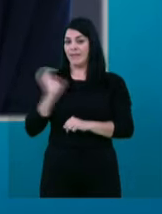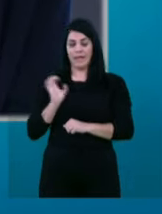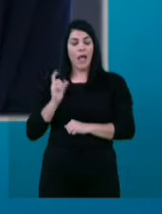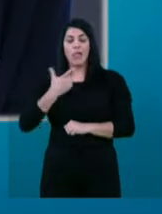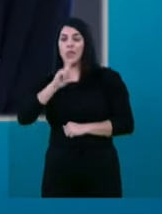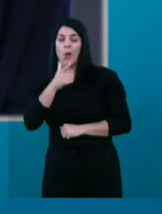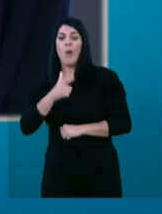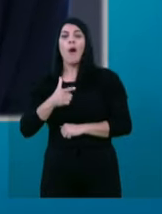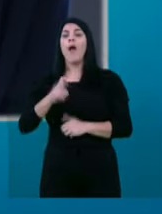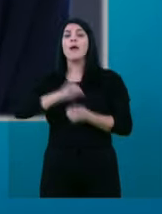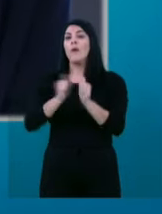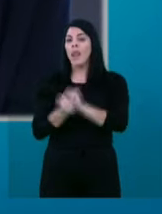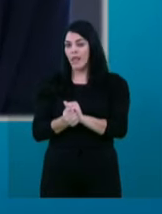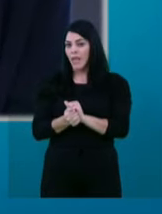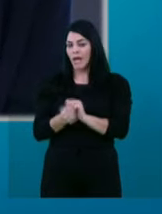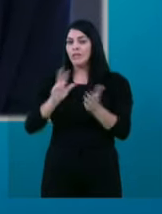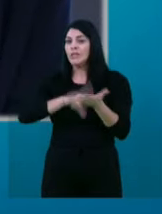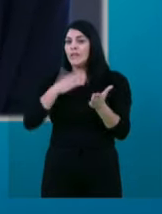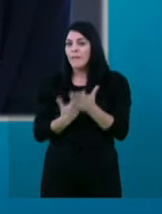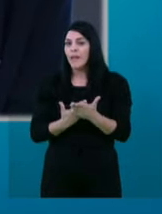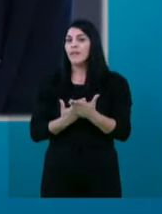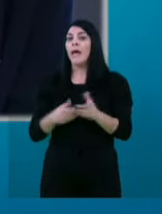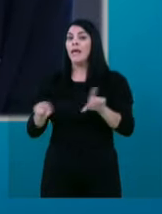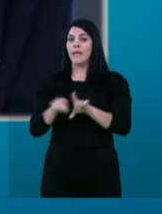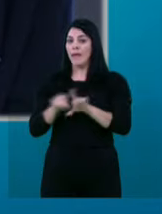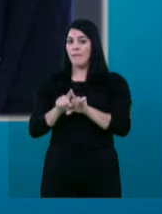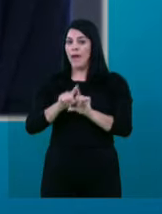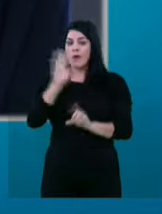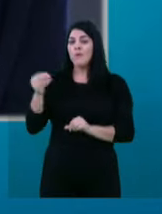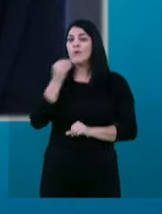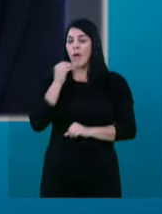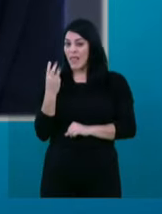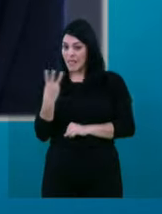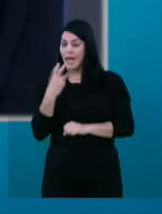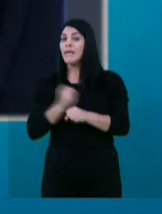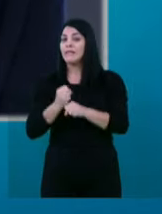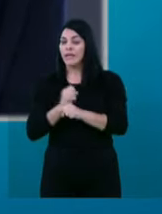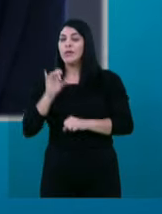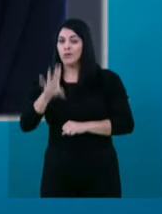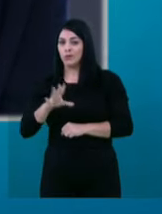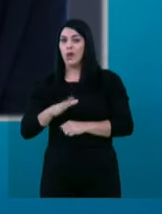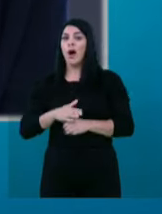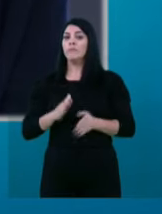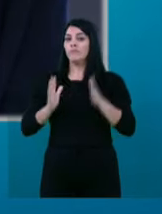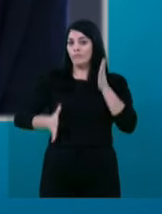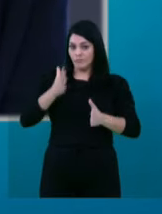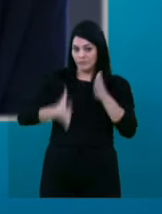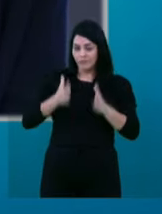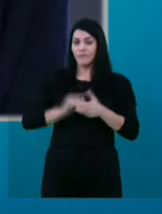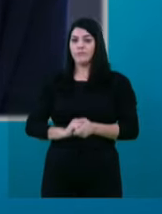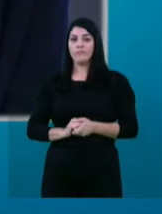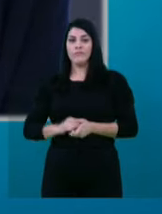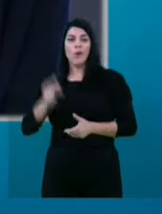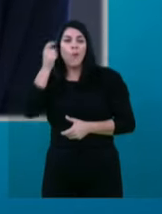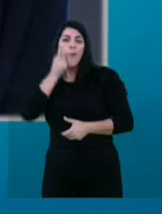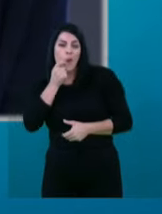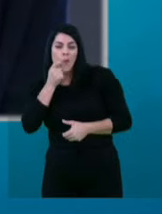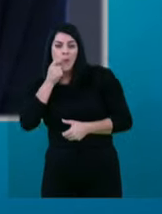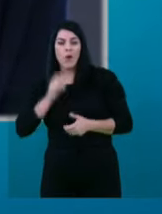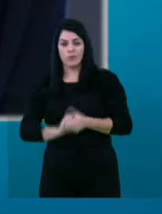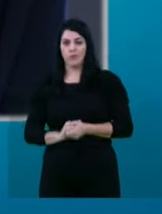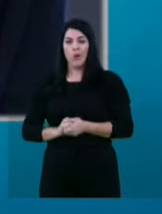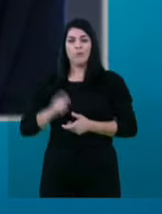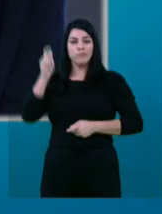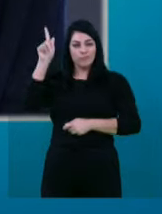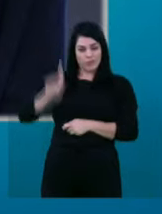em qualidade, muito menos em oportunidade. Em apenas 3 anos, durante a gestão do Ricardo Nunes, São Paulo foi a capital